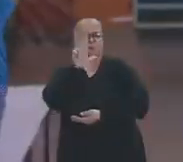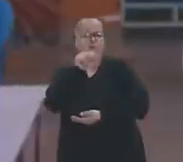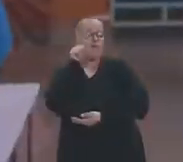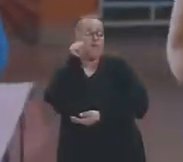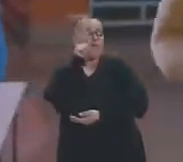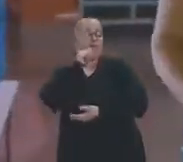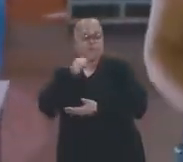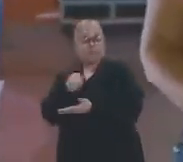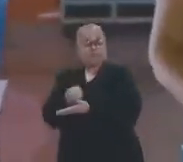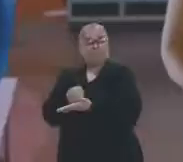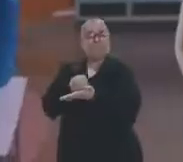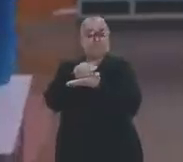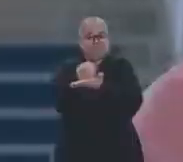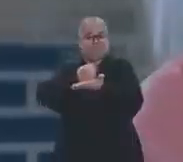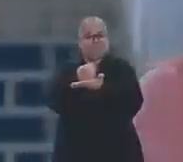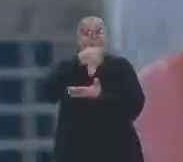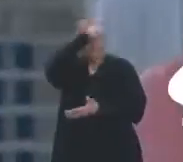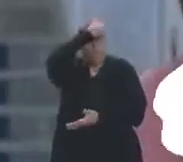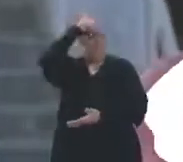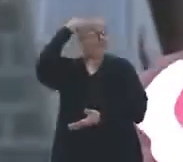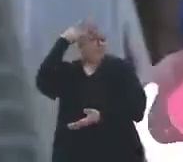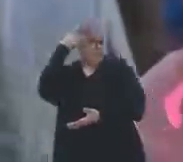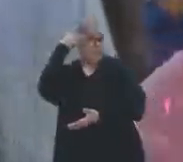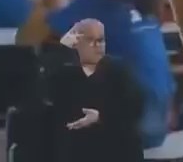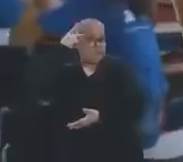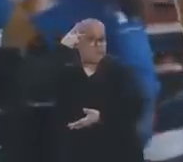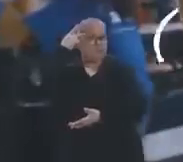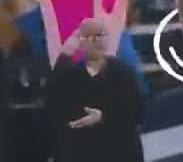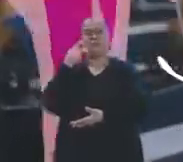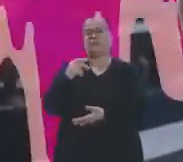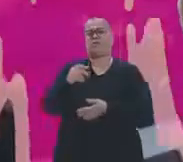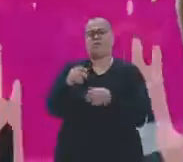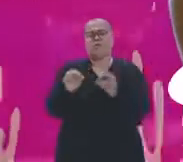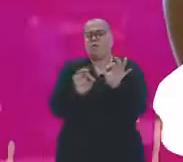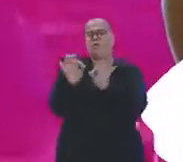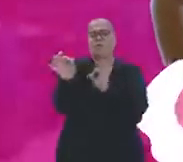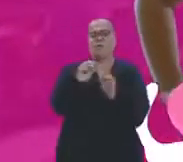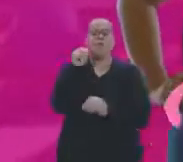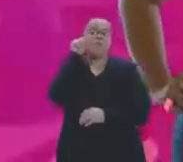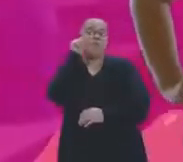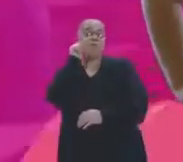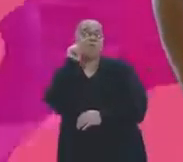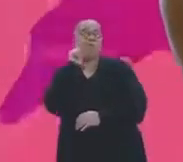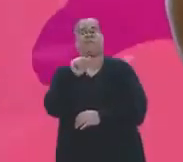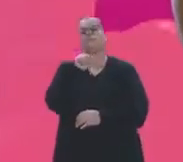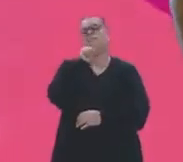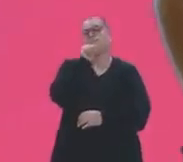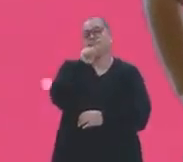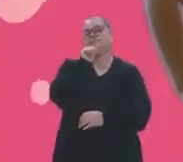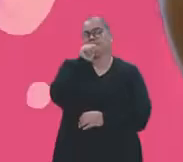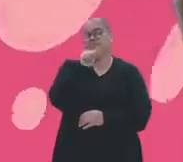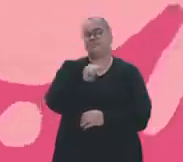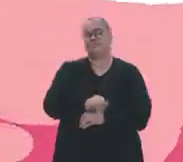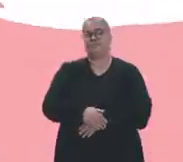Uberlândia, as mulheres têm uma forte aliada, a Prefeitura, que acabou de criar o programa Cuidado